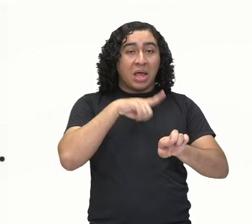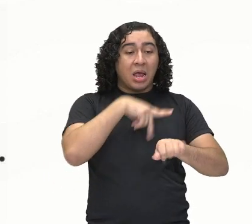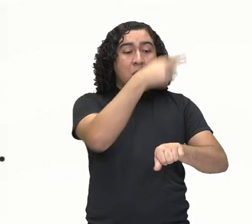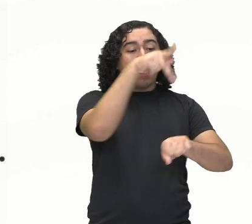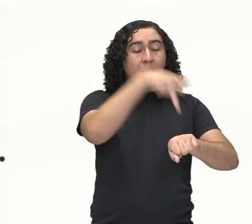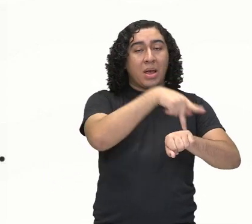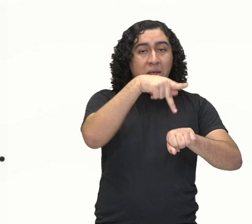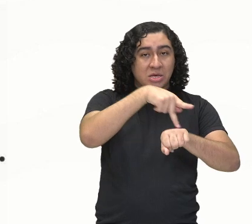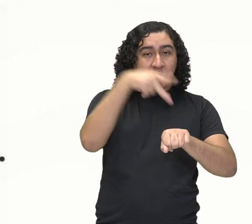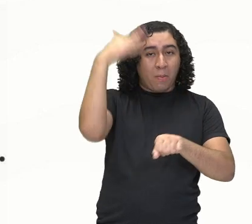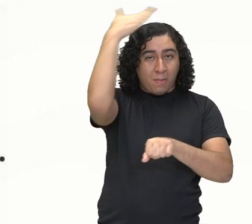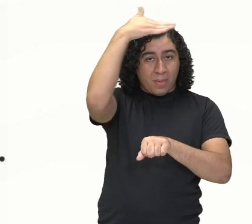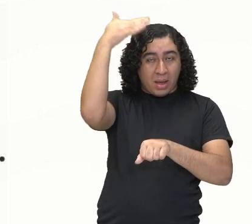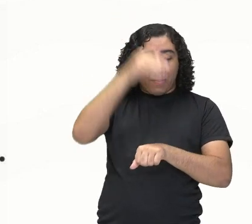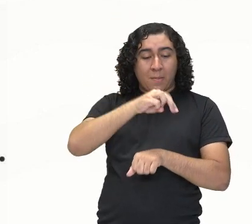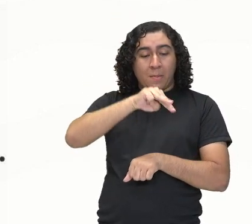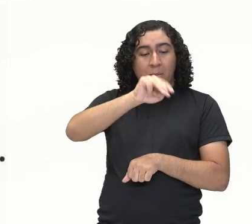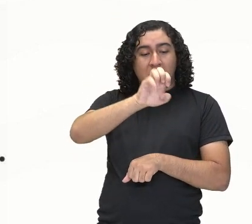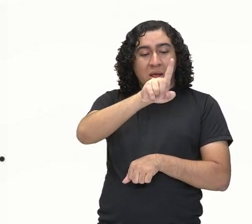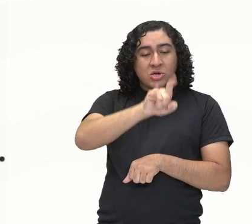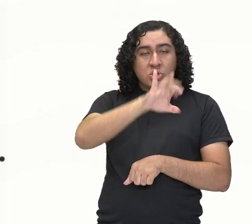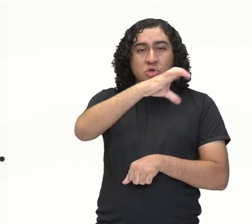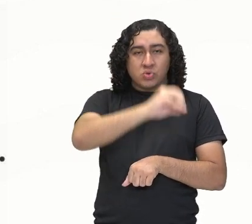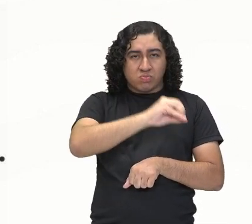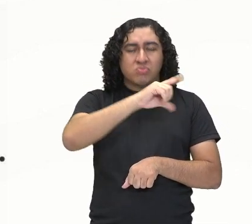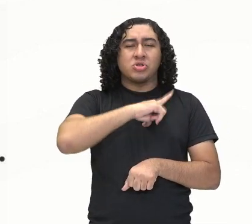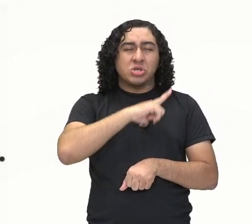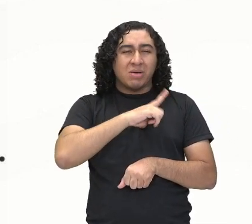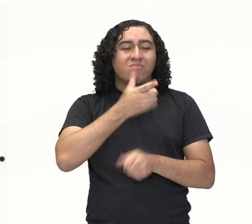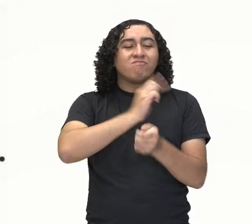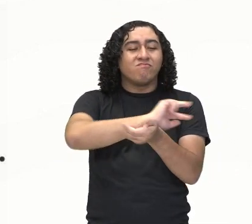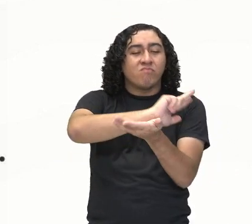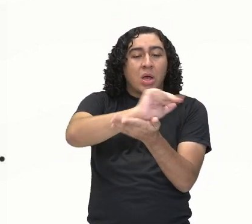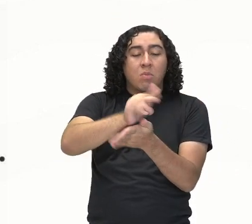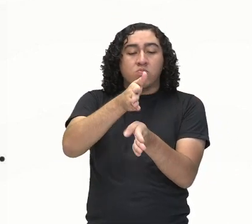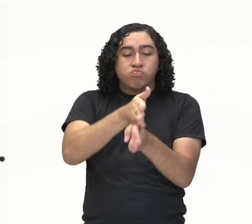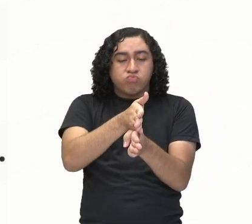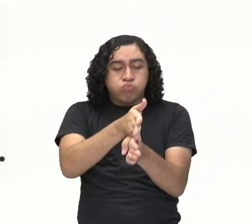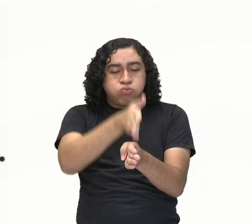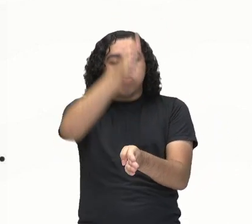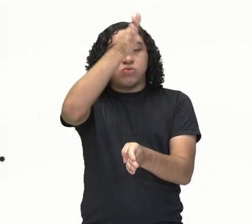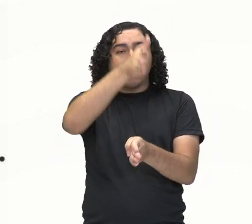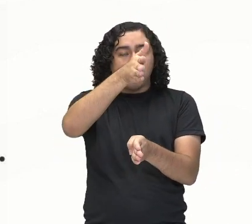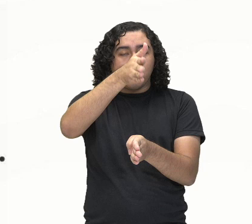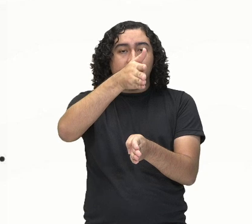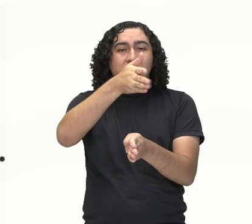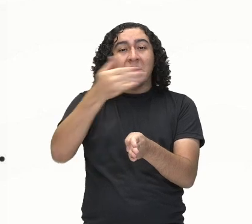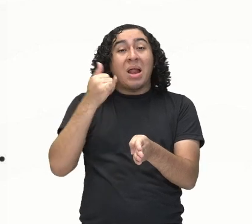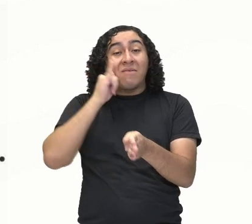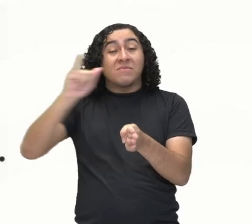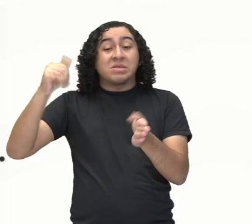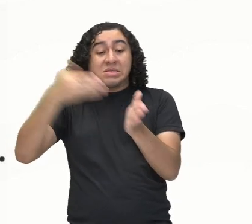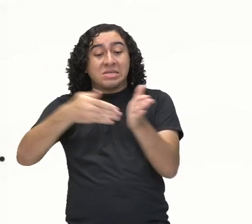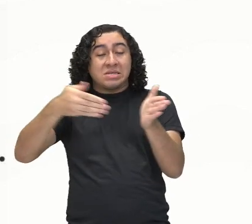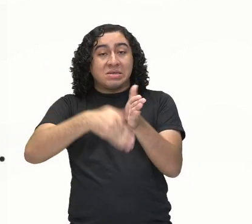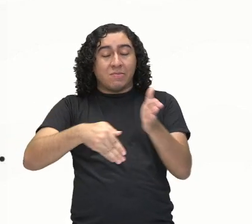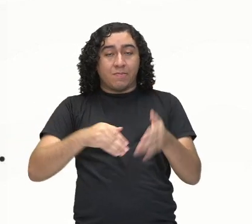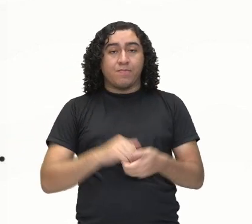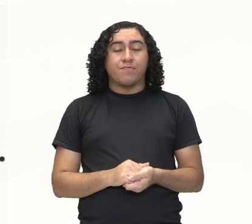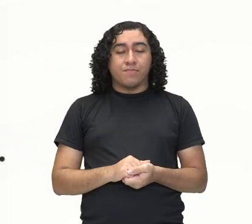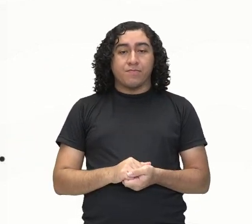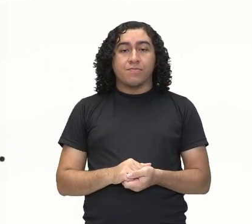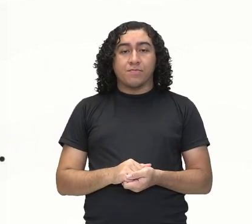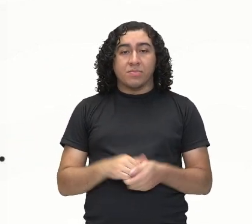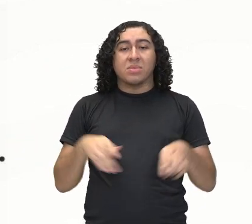temos barreiras físicas, muros que foram construídos, e também a fiscalização, né, com câmeras, soldados